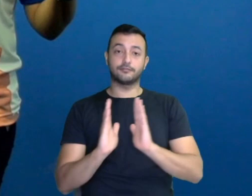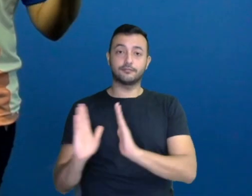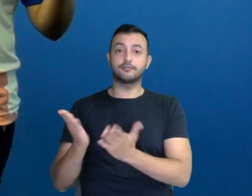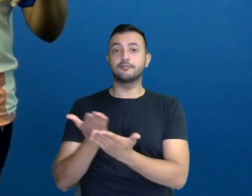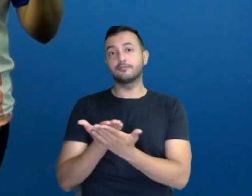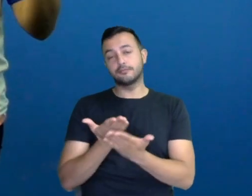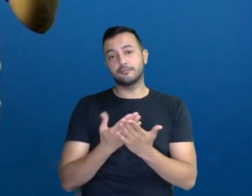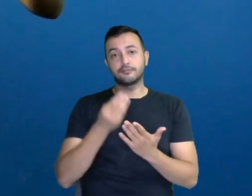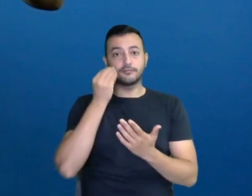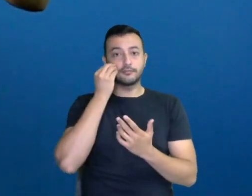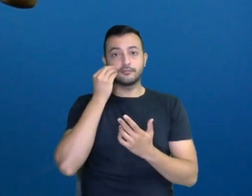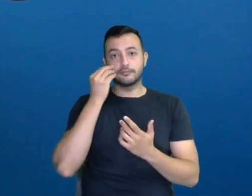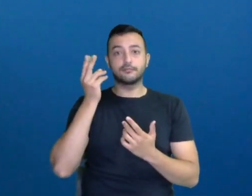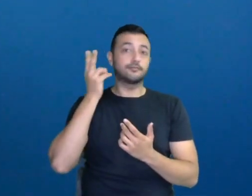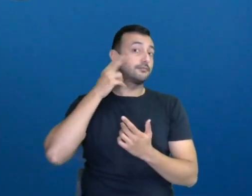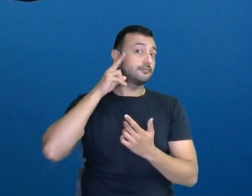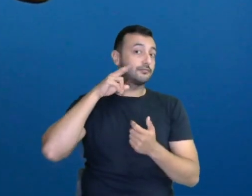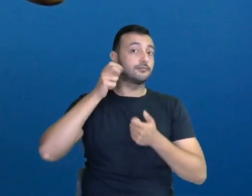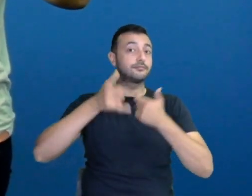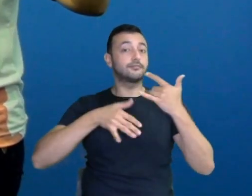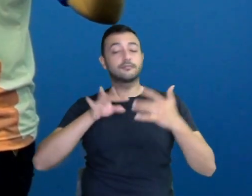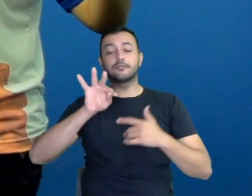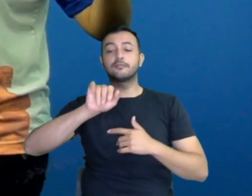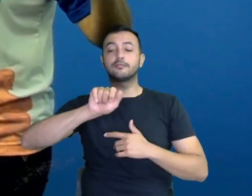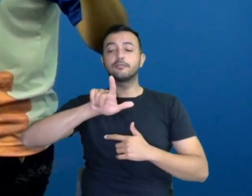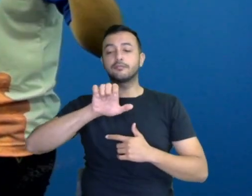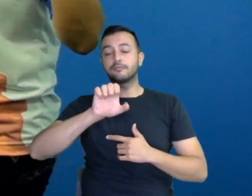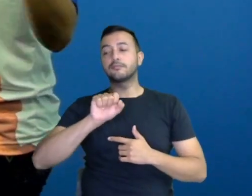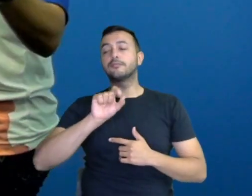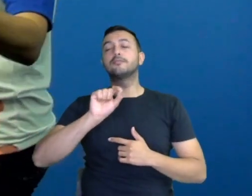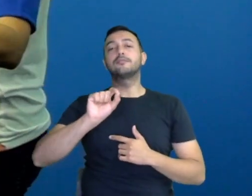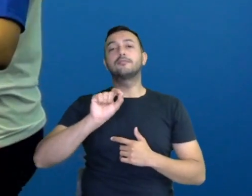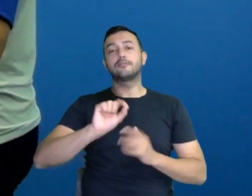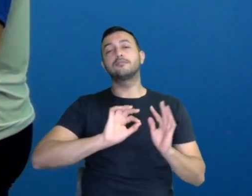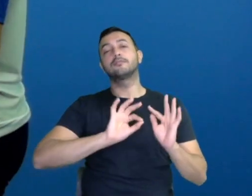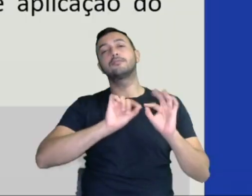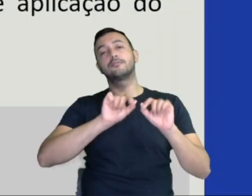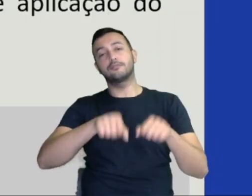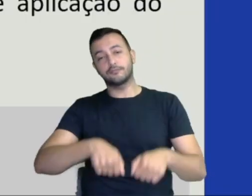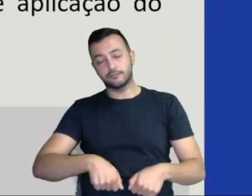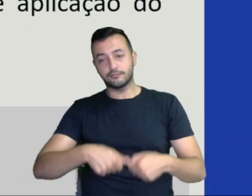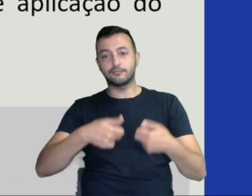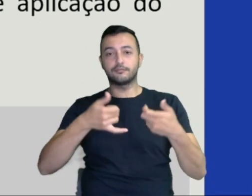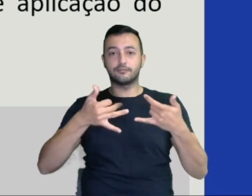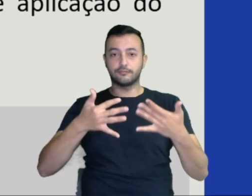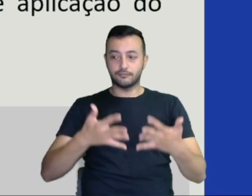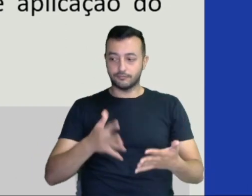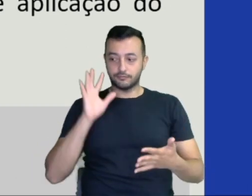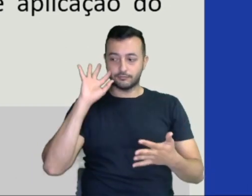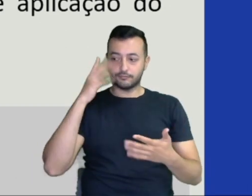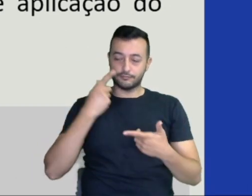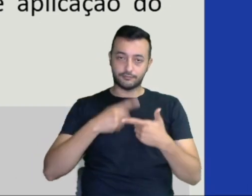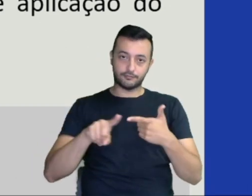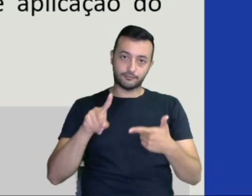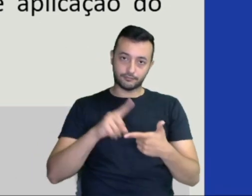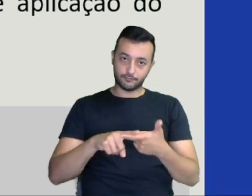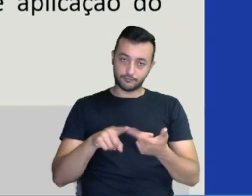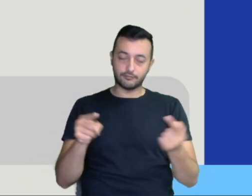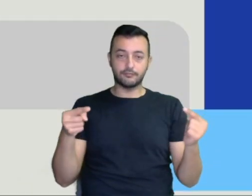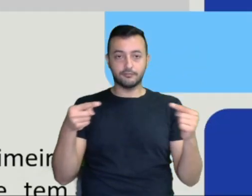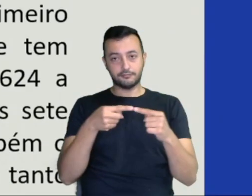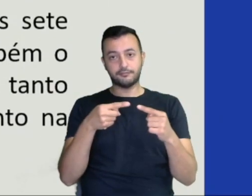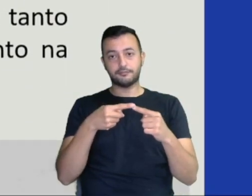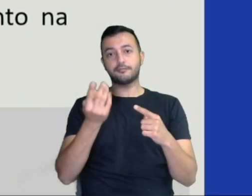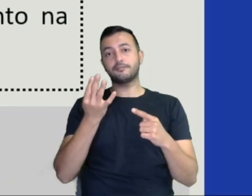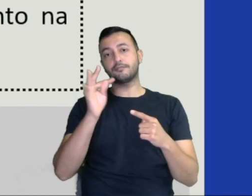ver um pouco de história, quem foi Tales, o que é que fala o seu teorema e finalizando, a gente vai resolver problemas